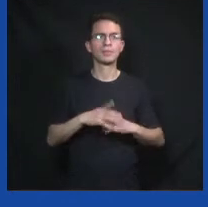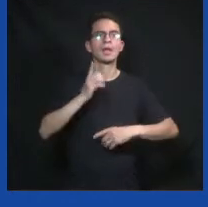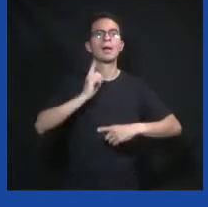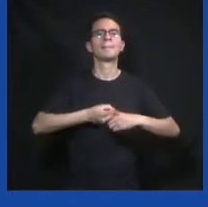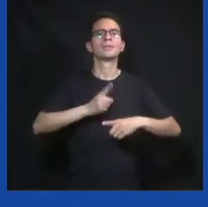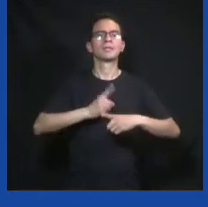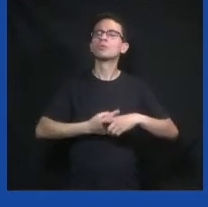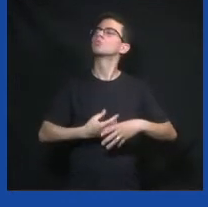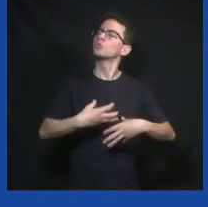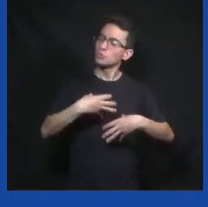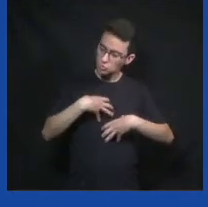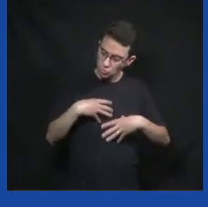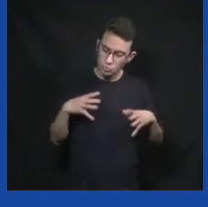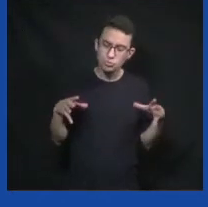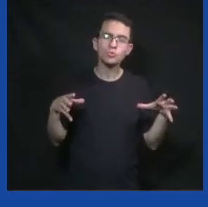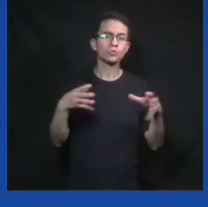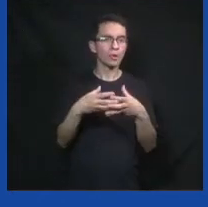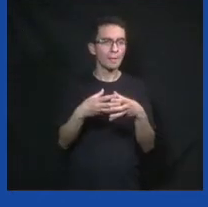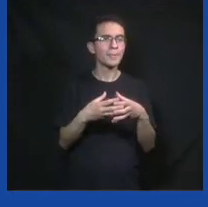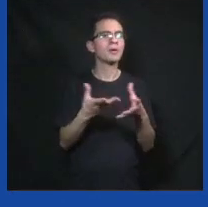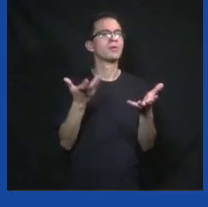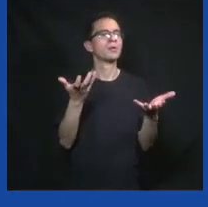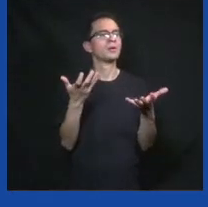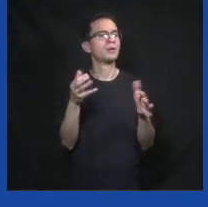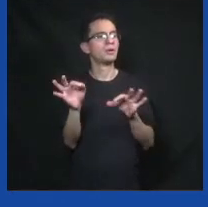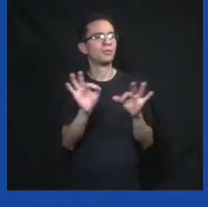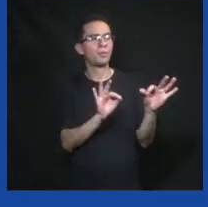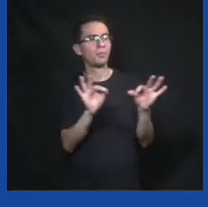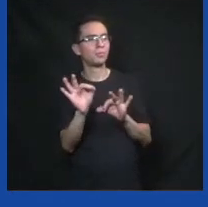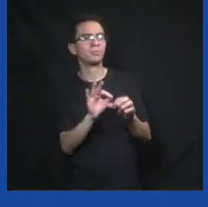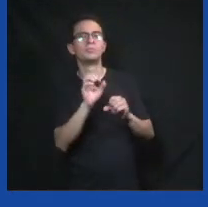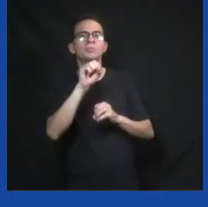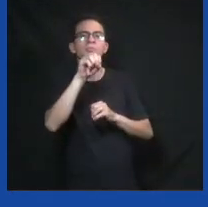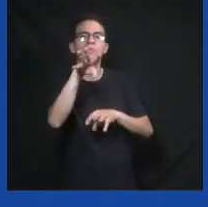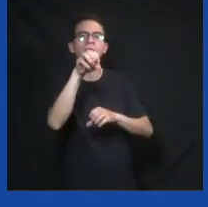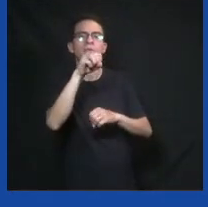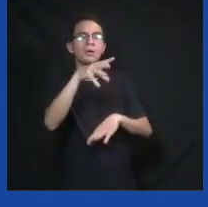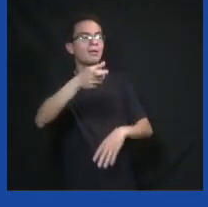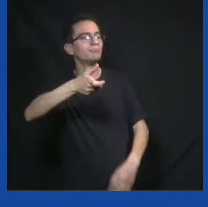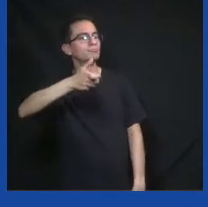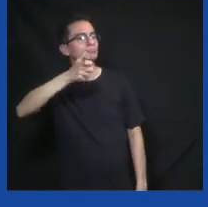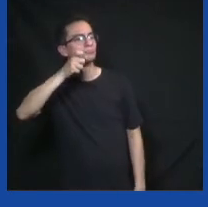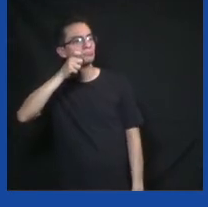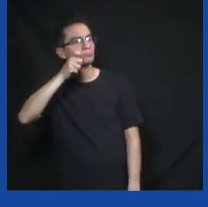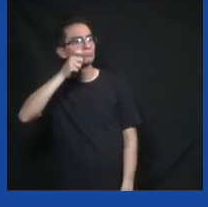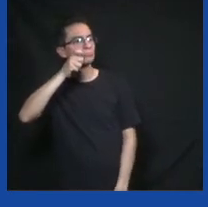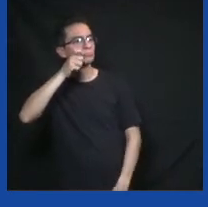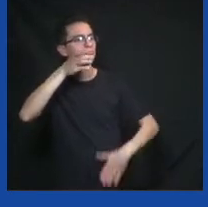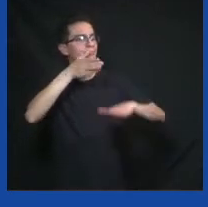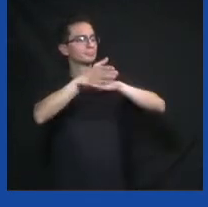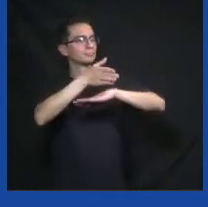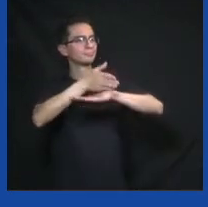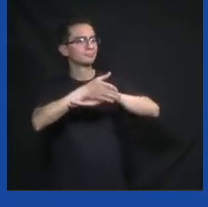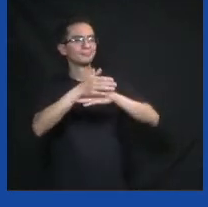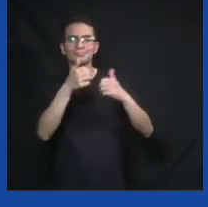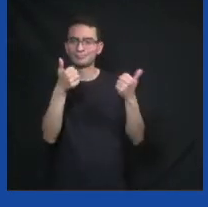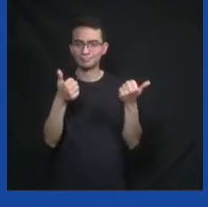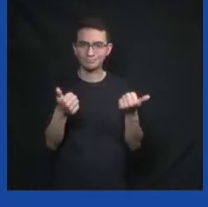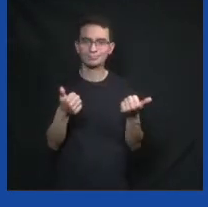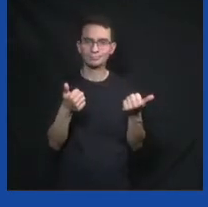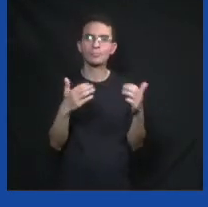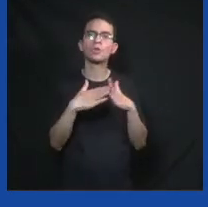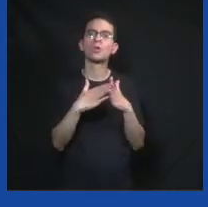digo, eu gostaria de preparar para observar a participação. E a escola é o